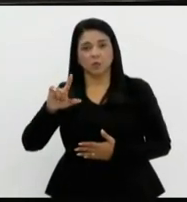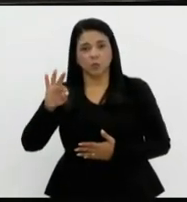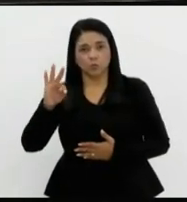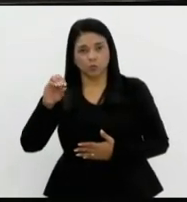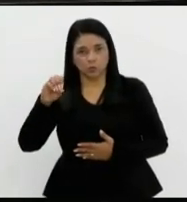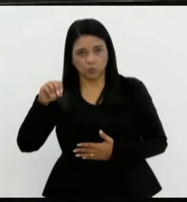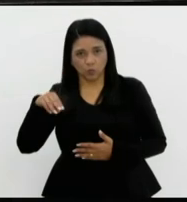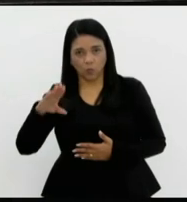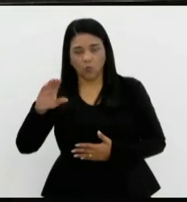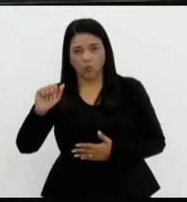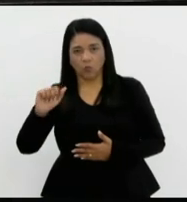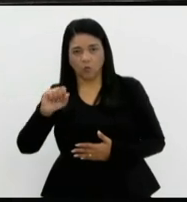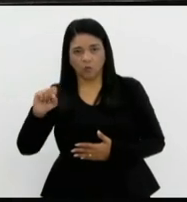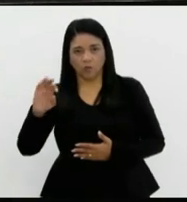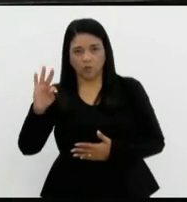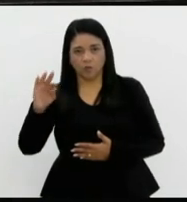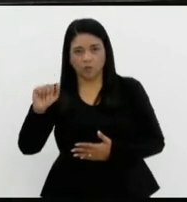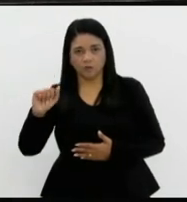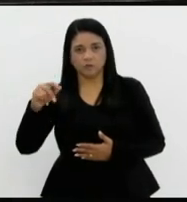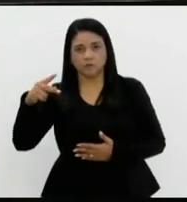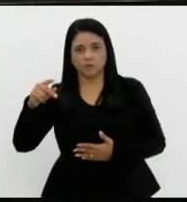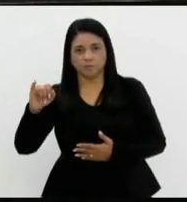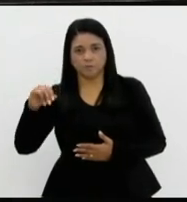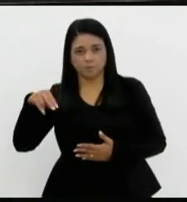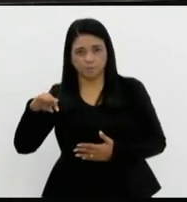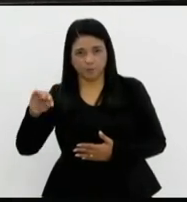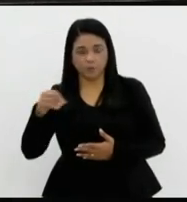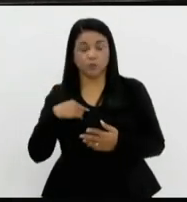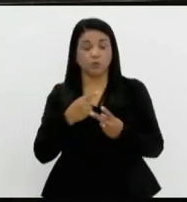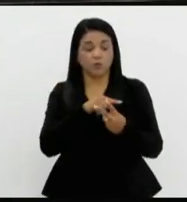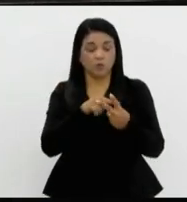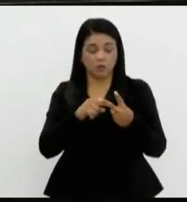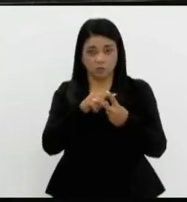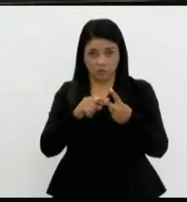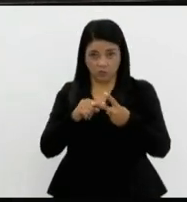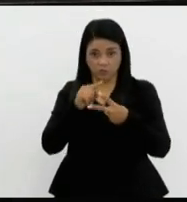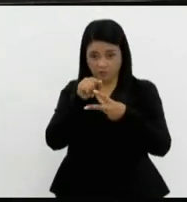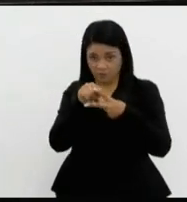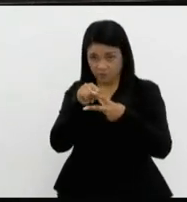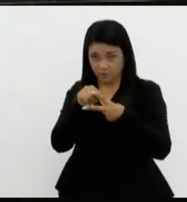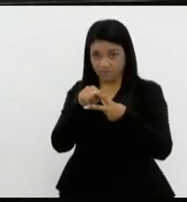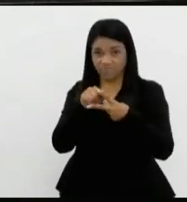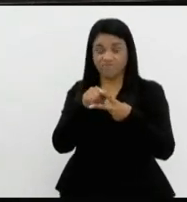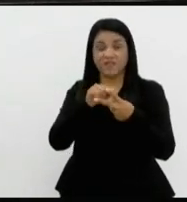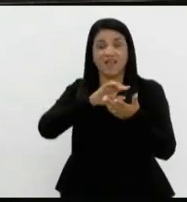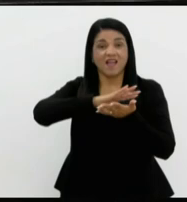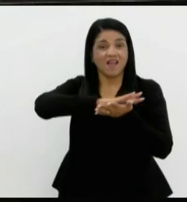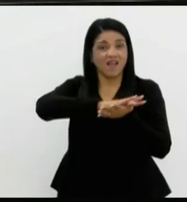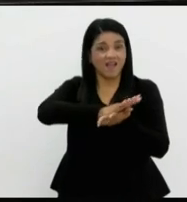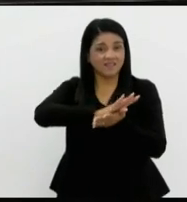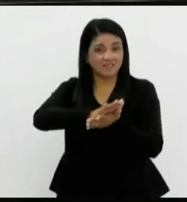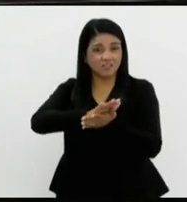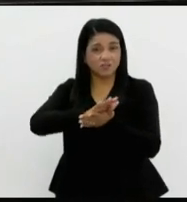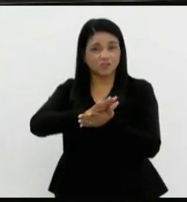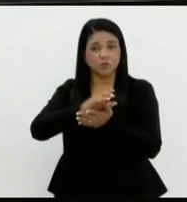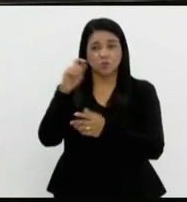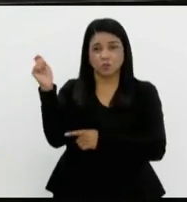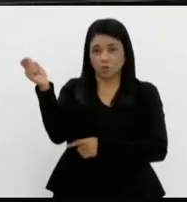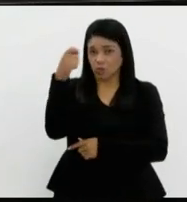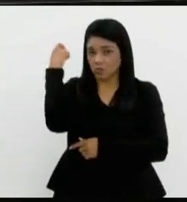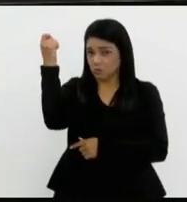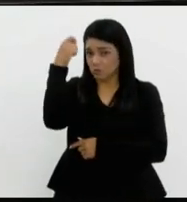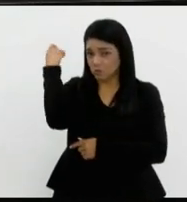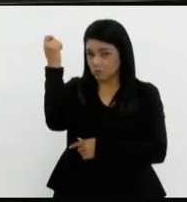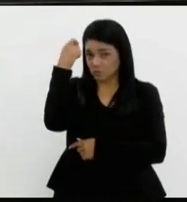presidente. Primeiro, é de um caso de racismo que aconteceu no Rio Grande do Sul,